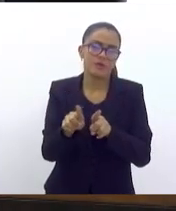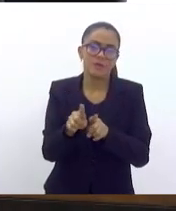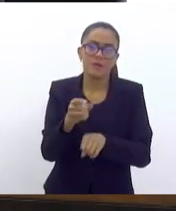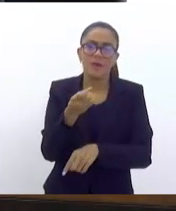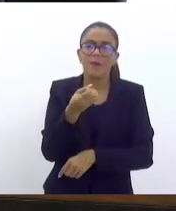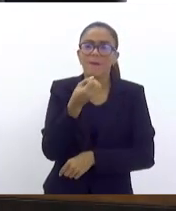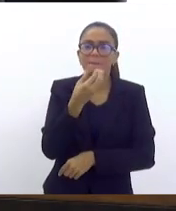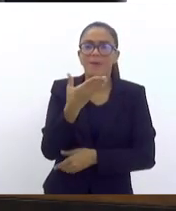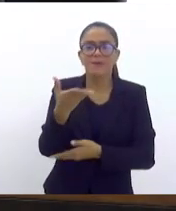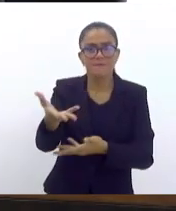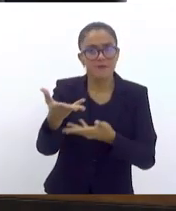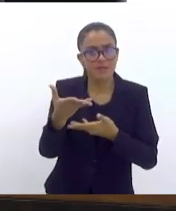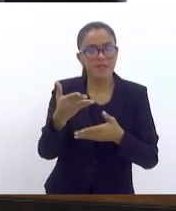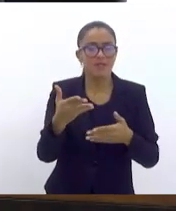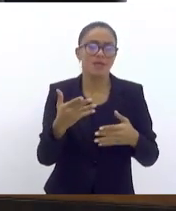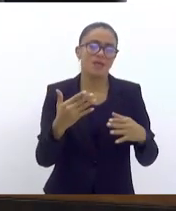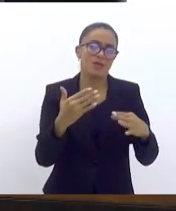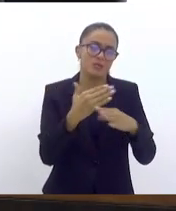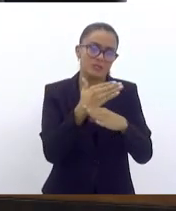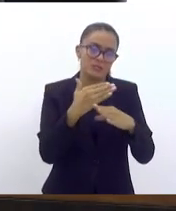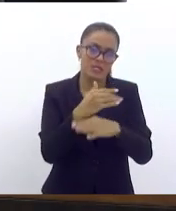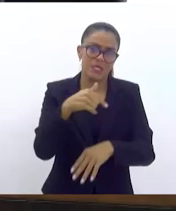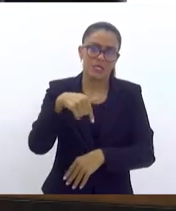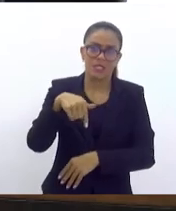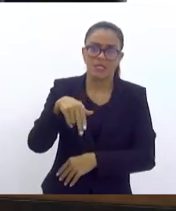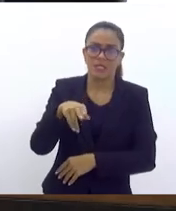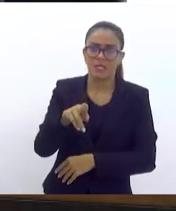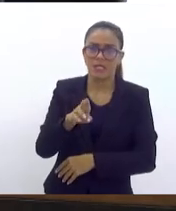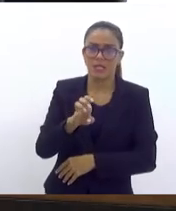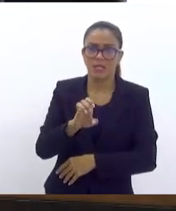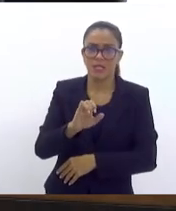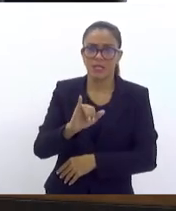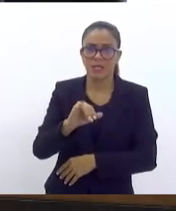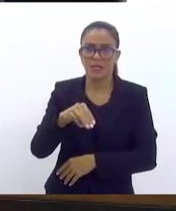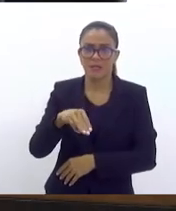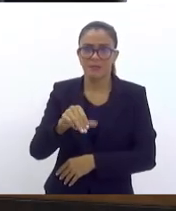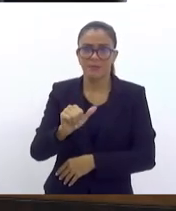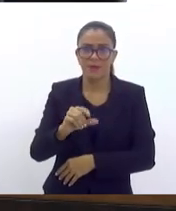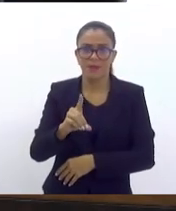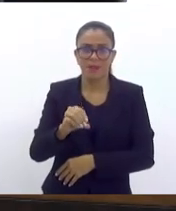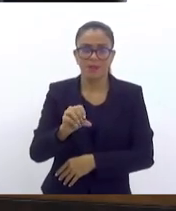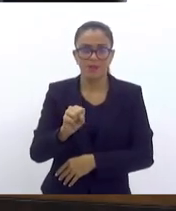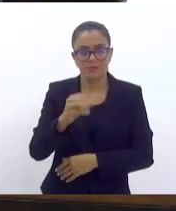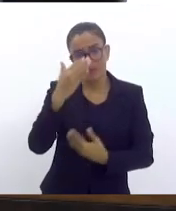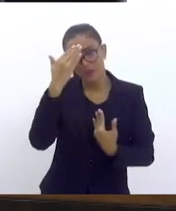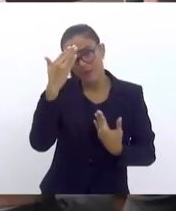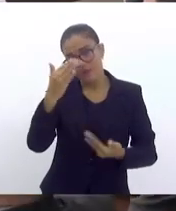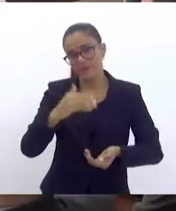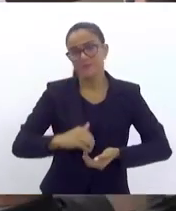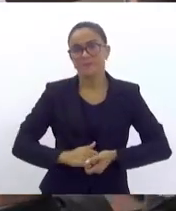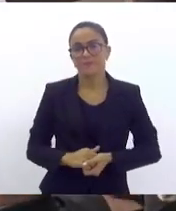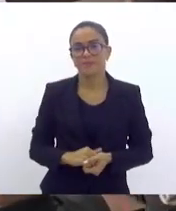bem-vinda a nossa cidade Queimados e aqui eu termino a minha fala e muito obrigado